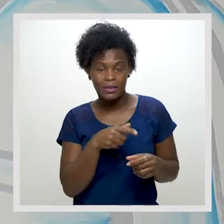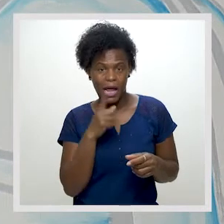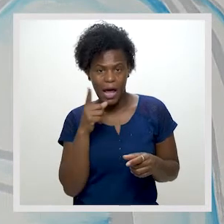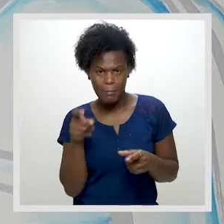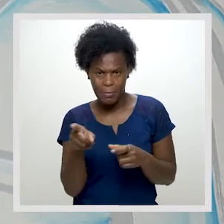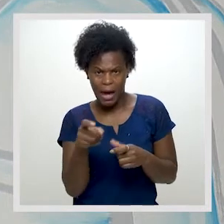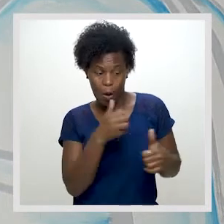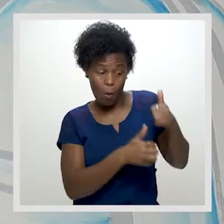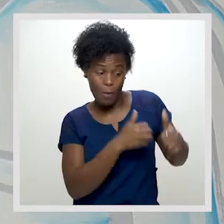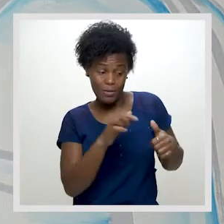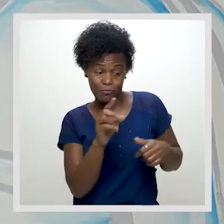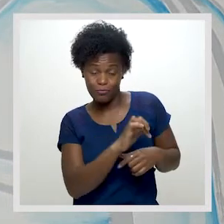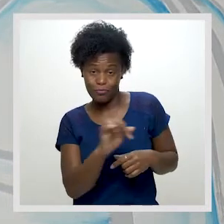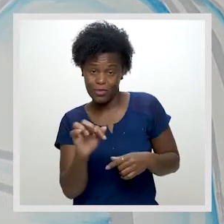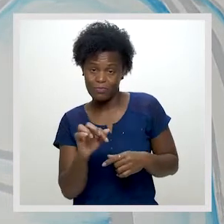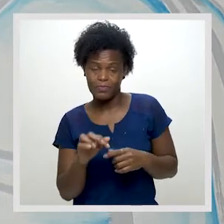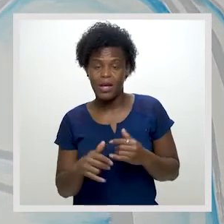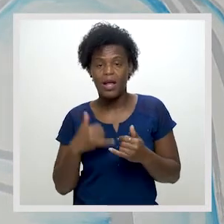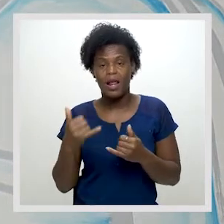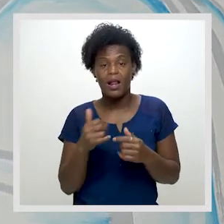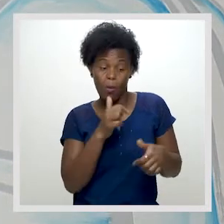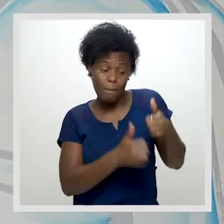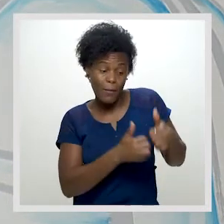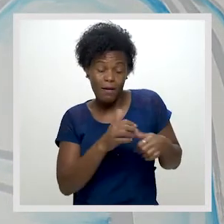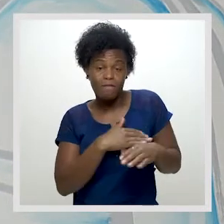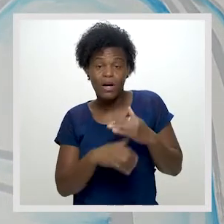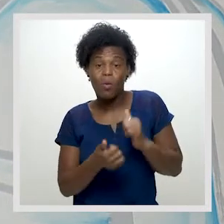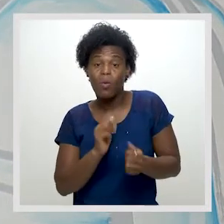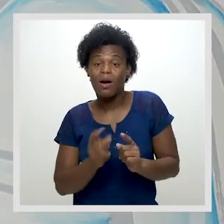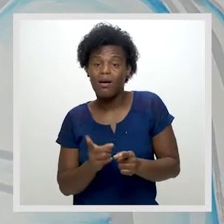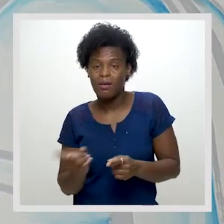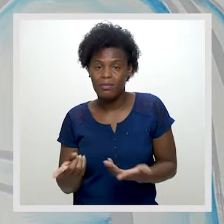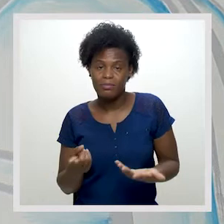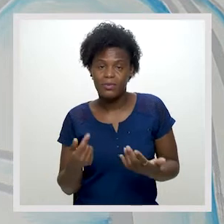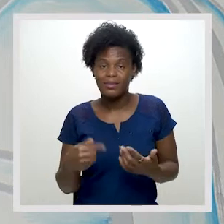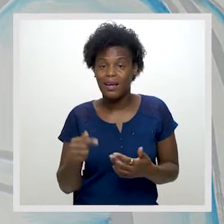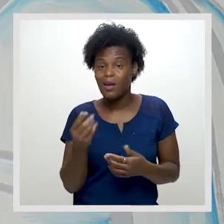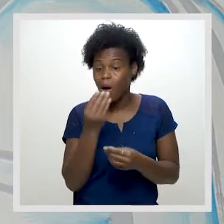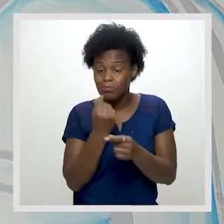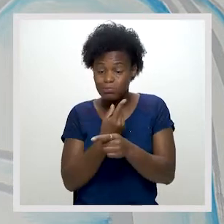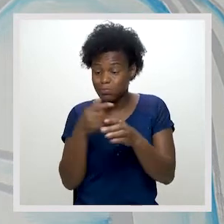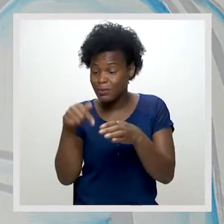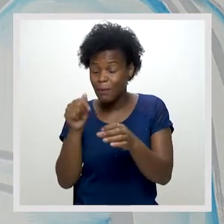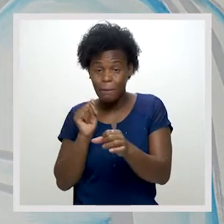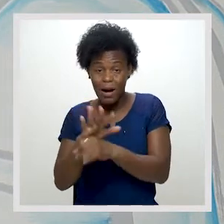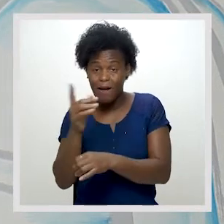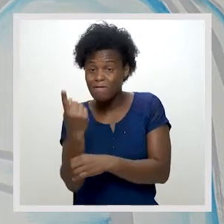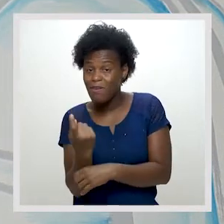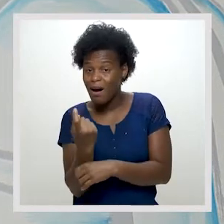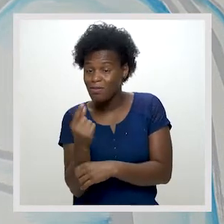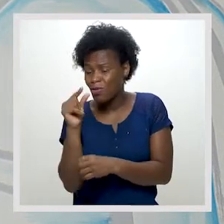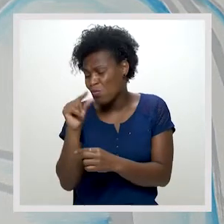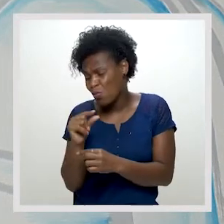eles. E esta competição levou o quê? À escassez de nutrientes. E esta escassez